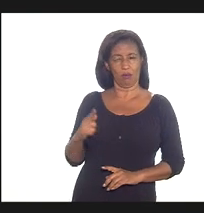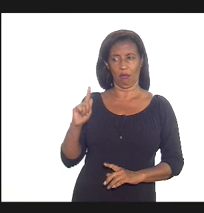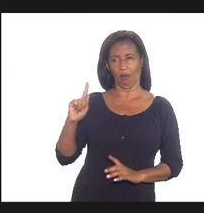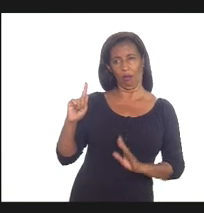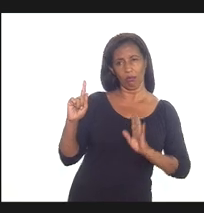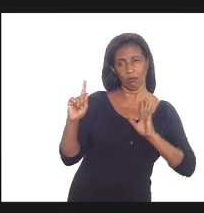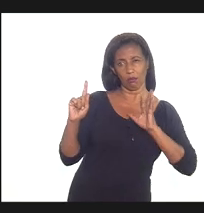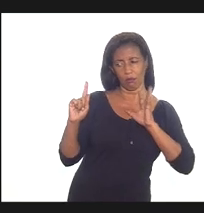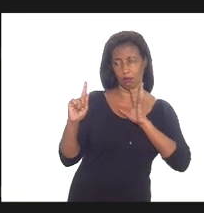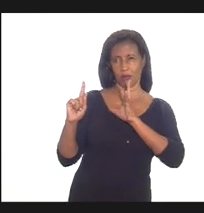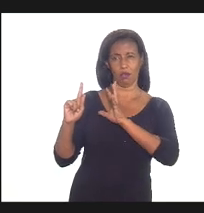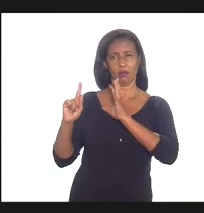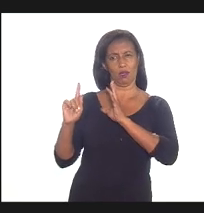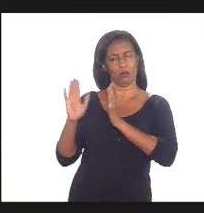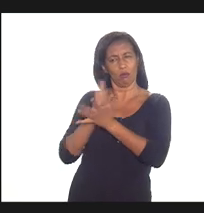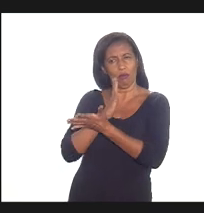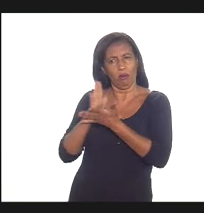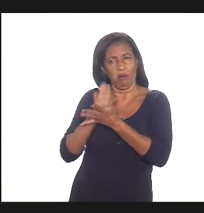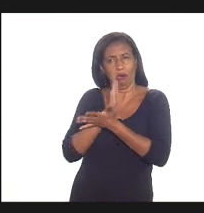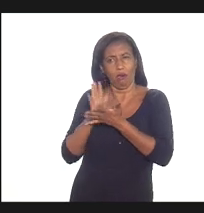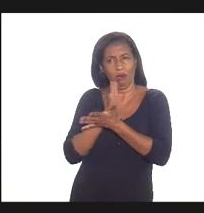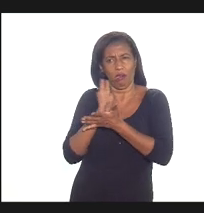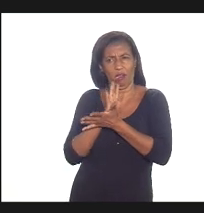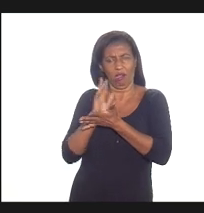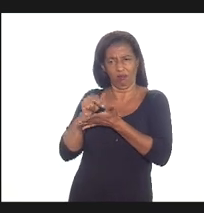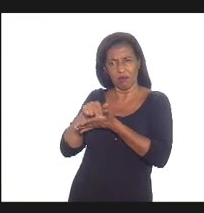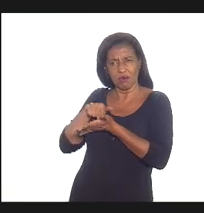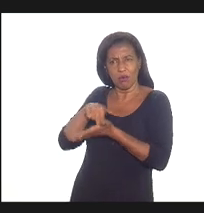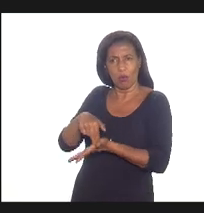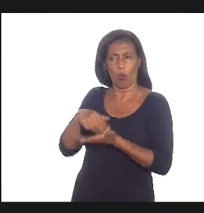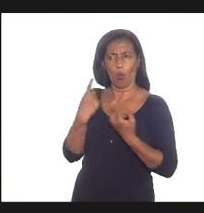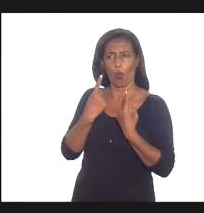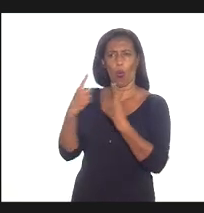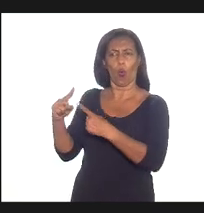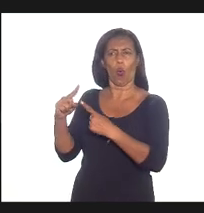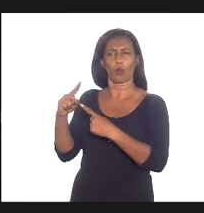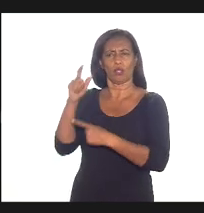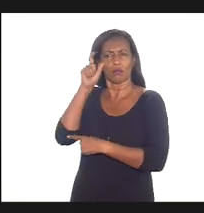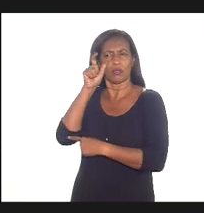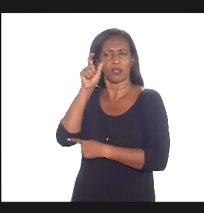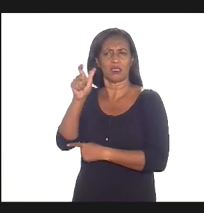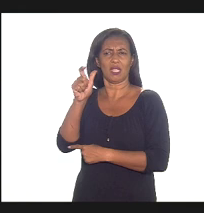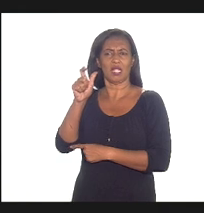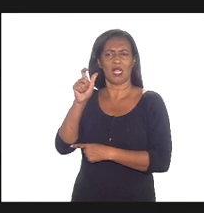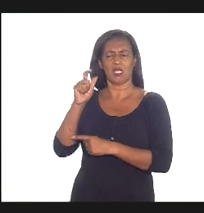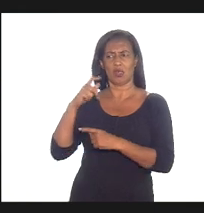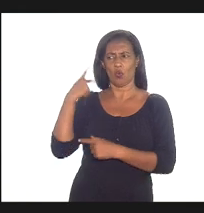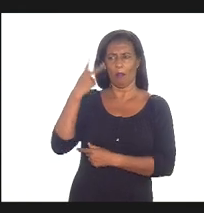forma, se posicionar contra os interesses do parlamento,